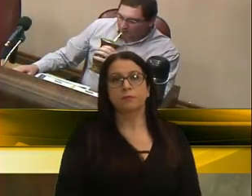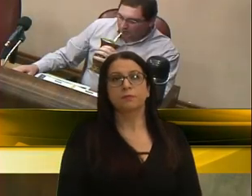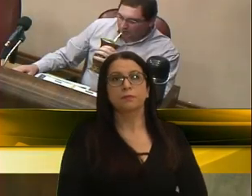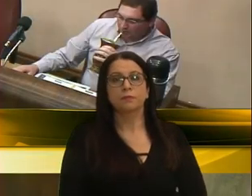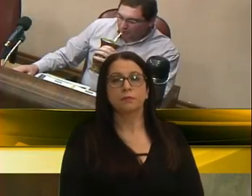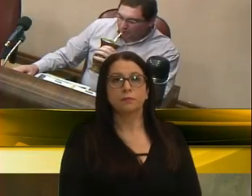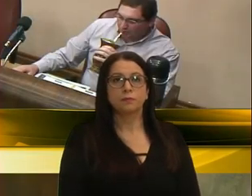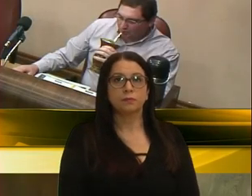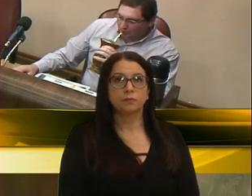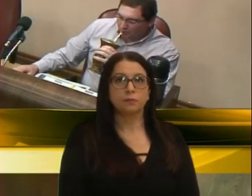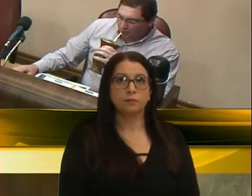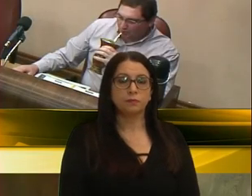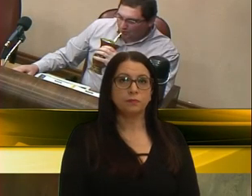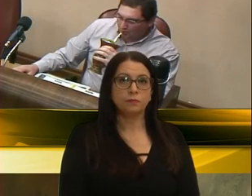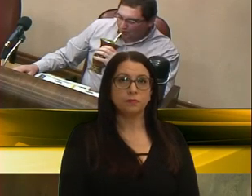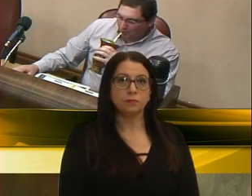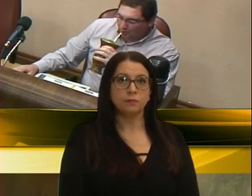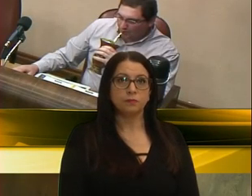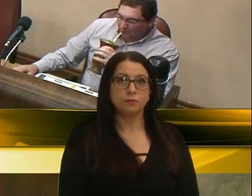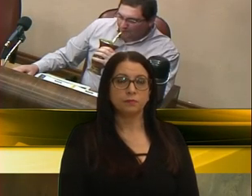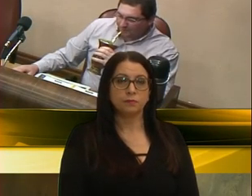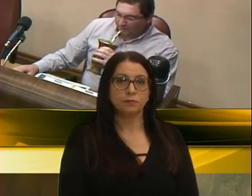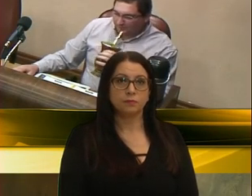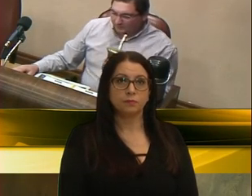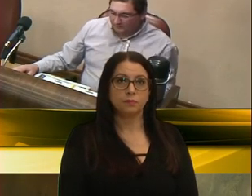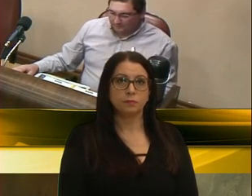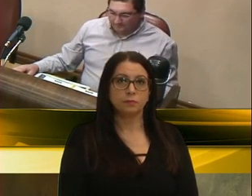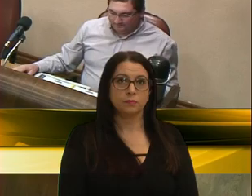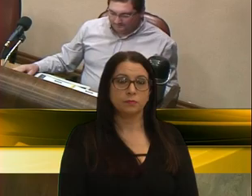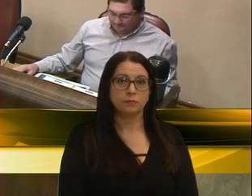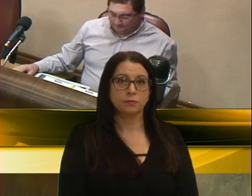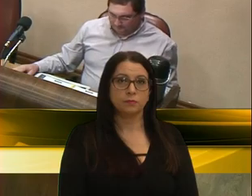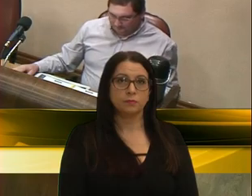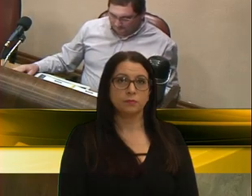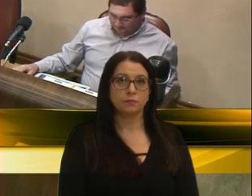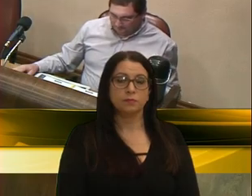Nós registramos